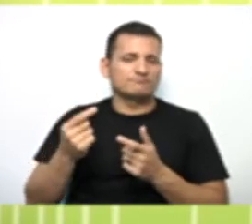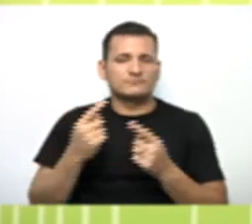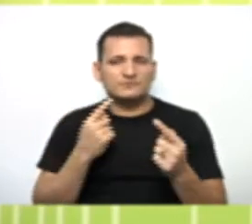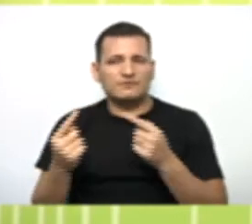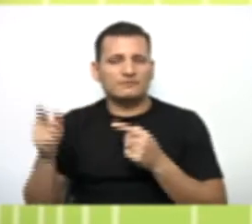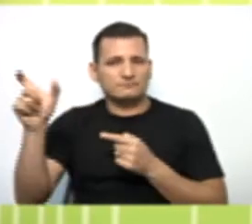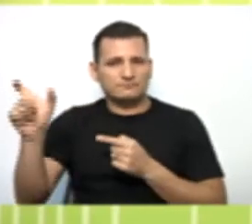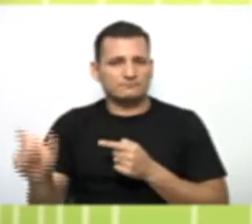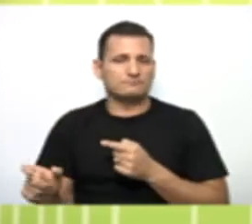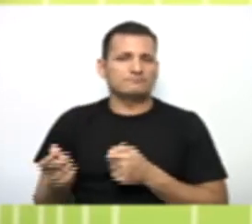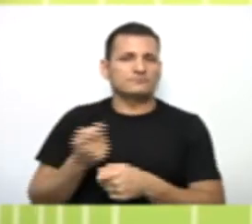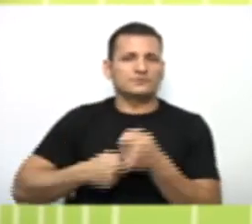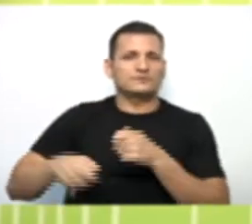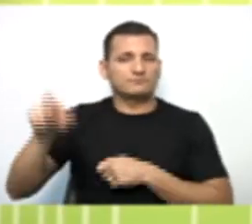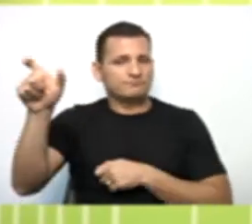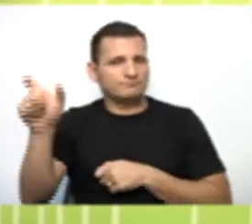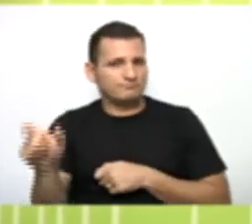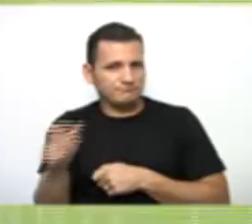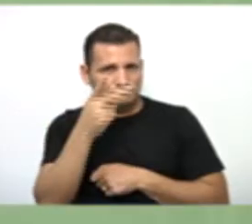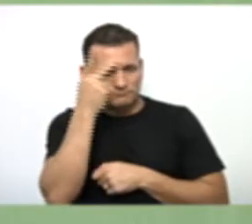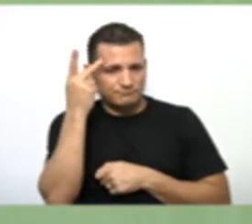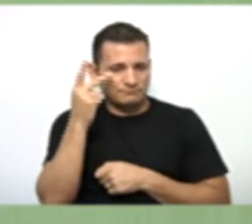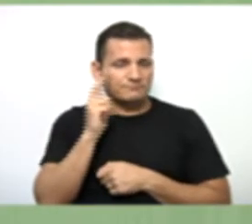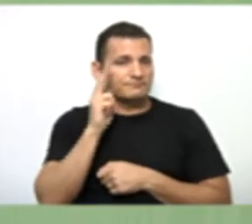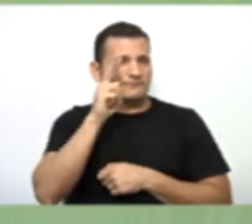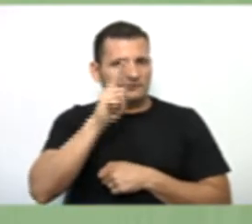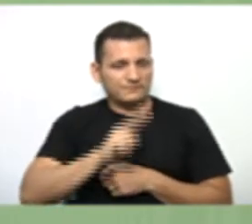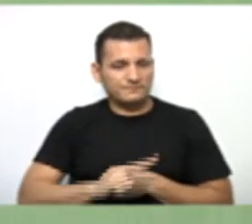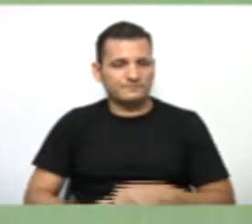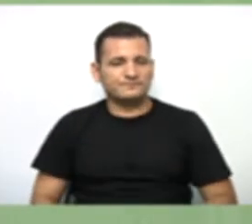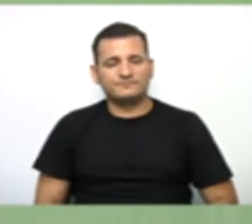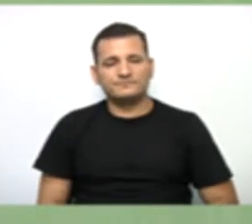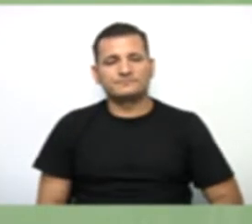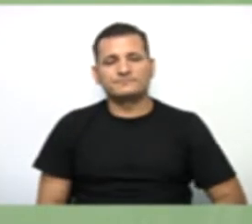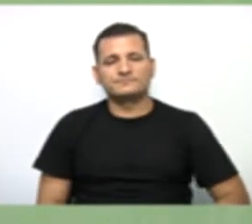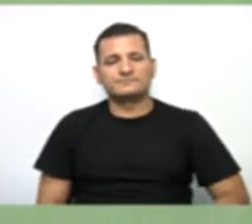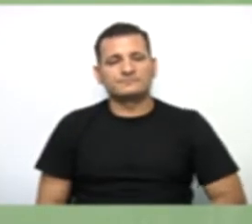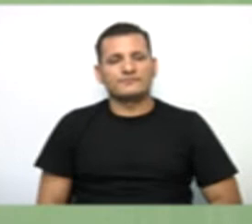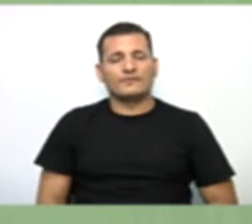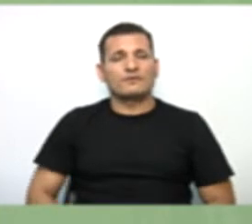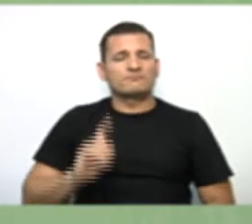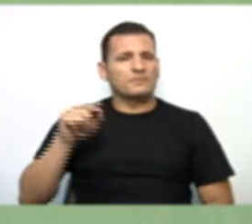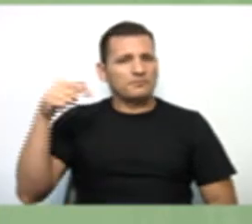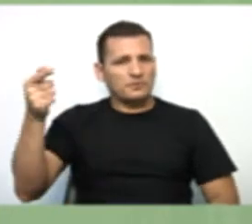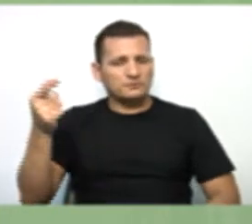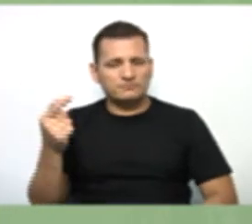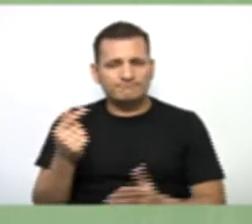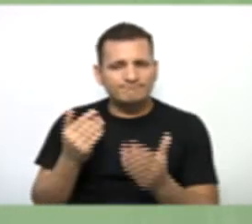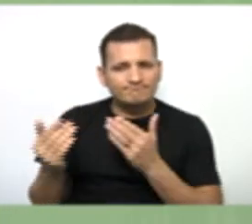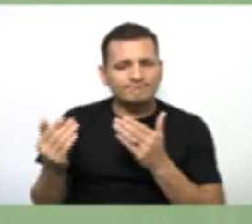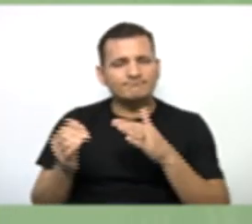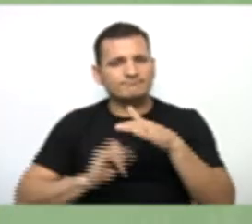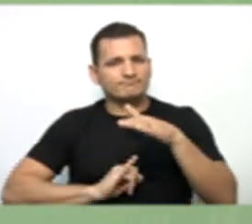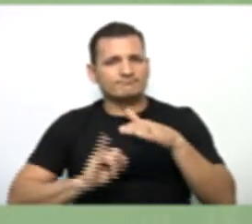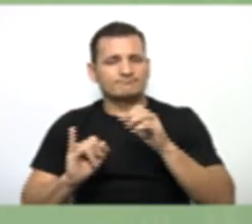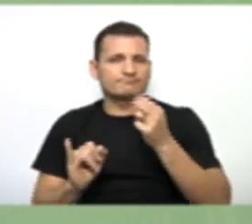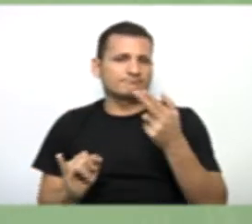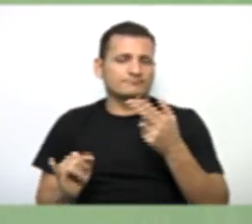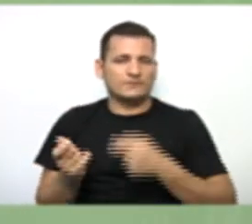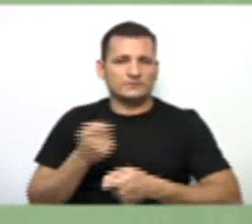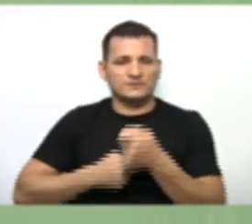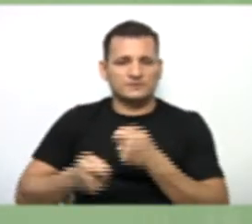próxima negociação que tiver com uma pessoa. Dá uma olhada aí, acompanha comigo na leitura. Numa próxima conversa informal ou